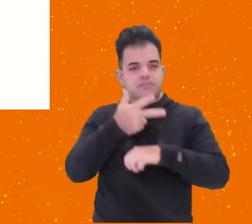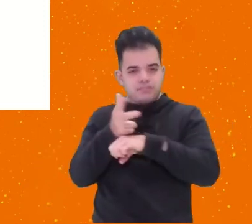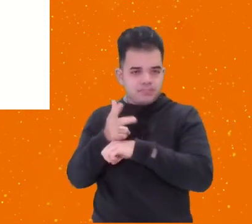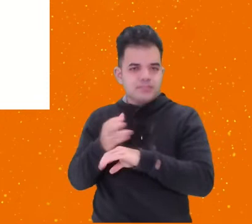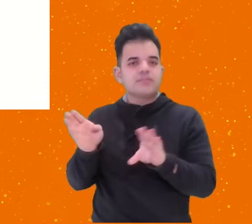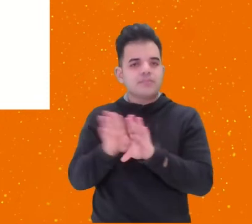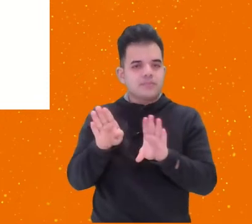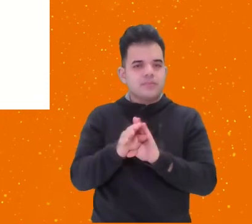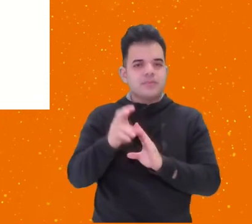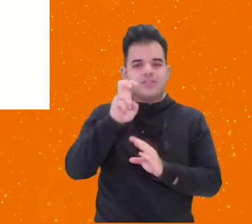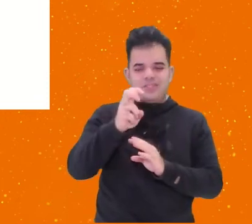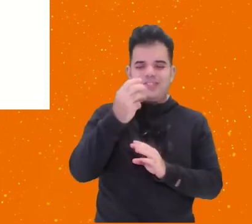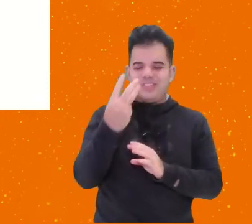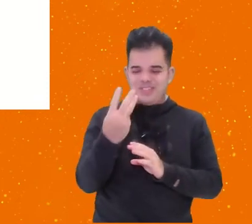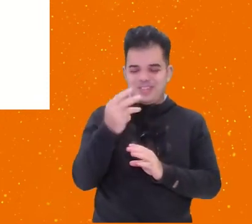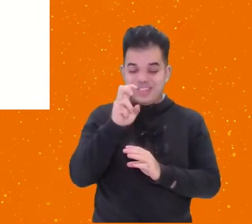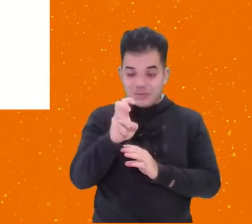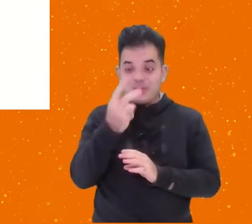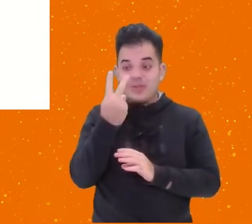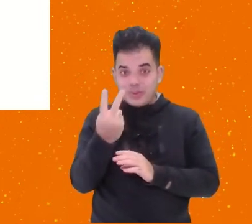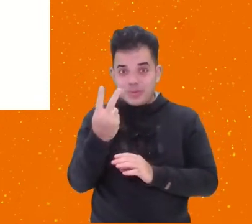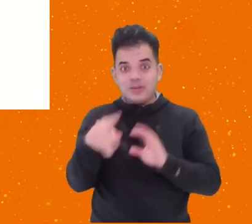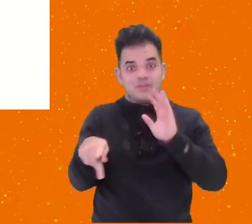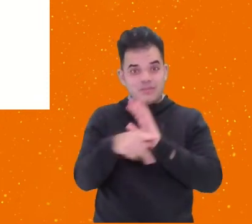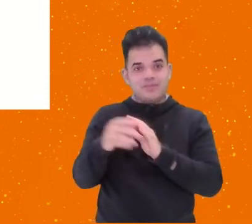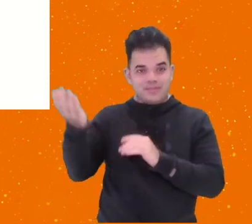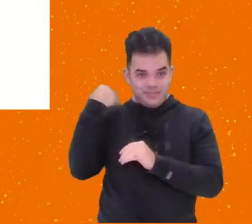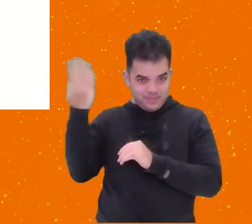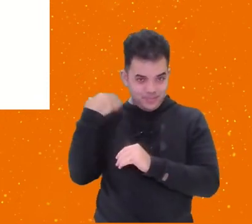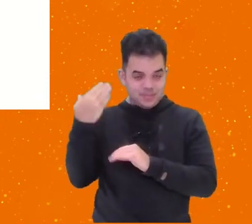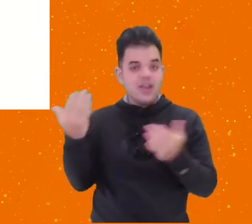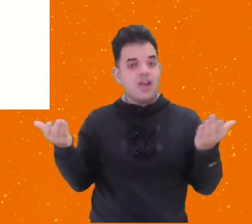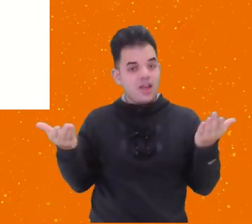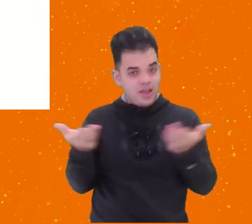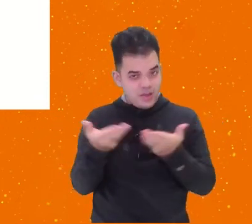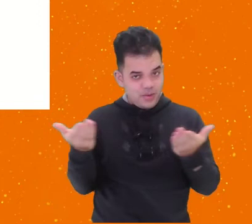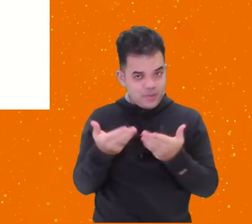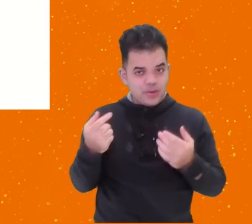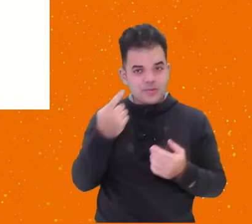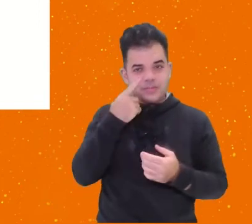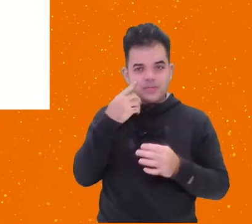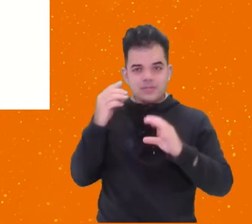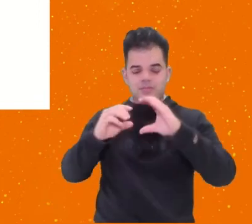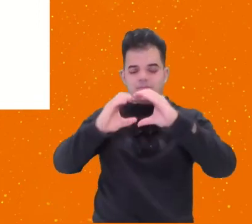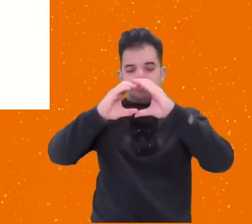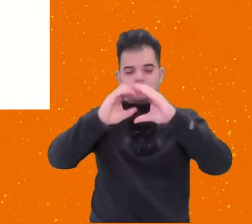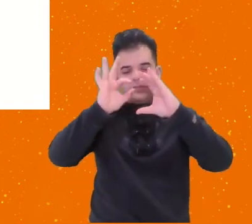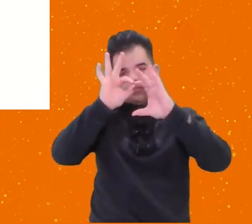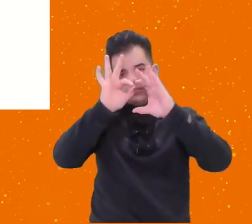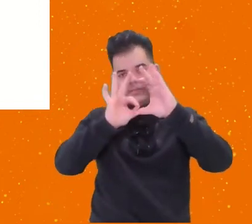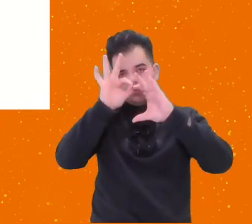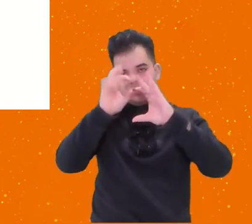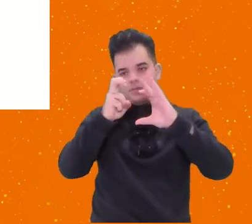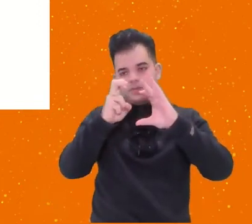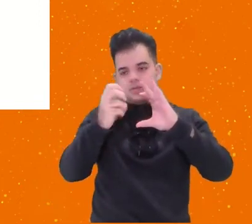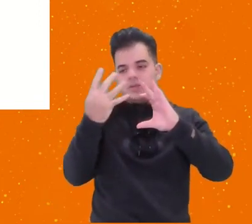dos 52 mm, o shutter mecânico aqui como era. Nota que aqui você tem 54 mm de diâmetro